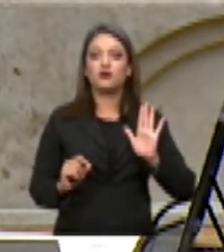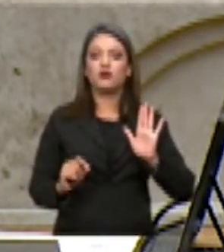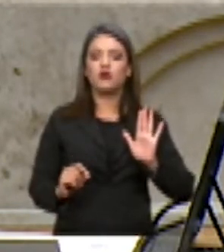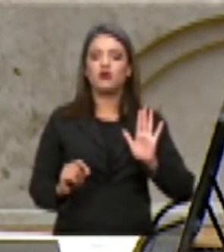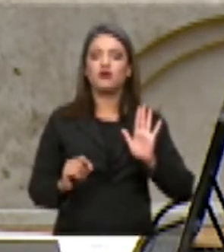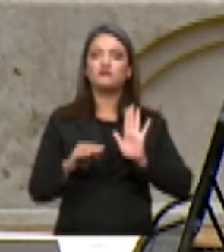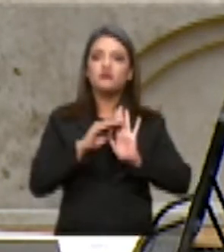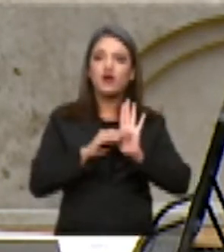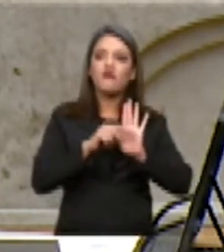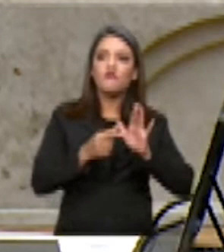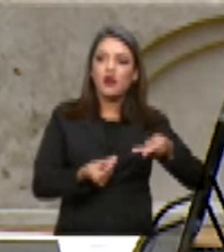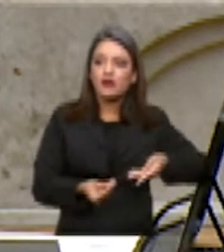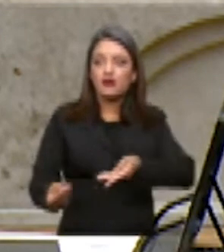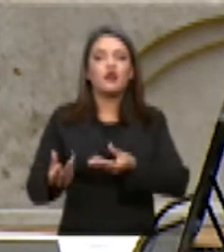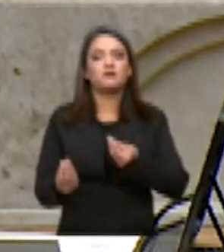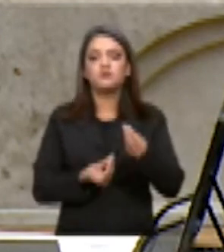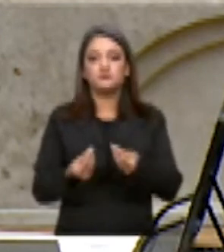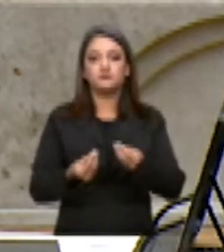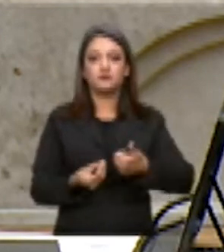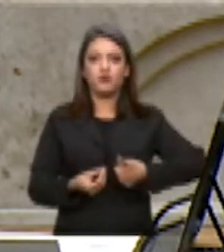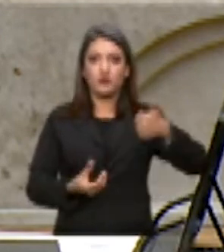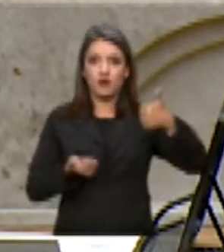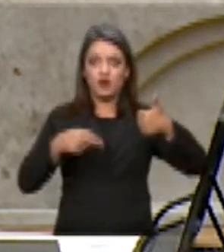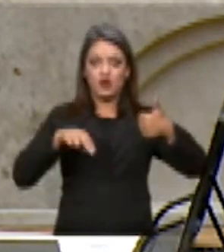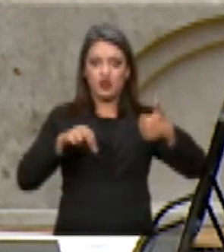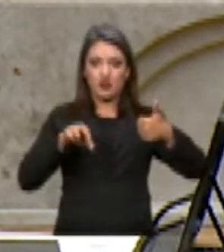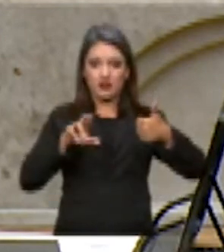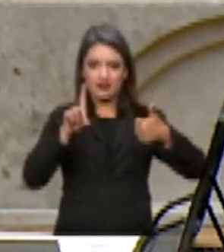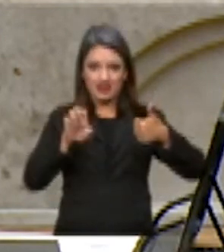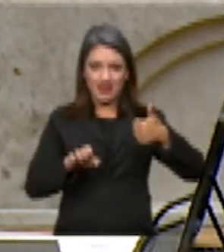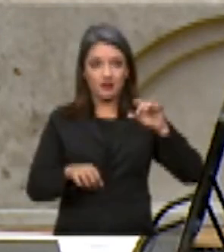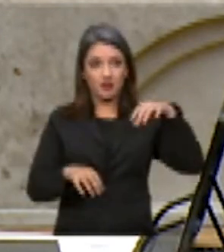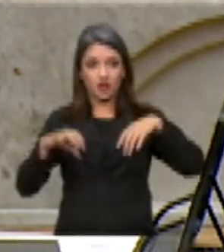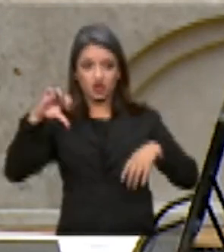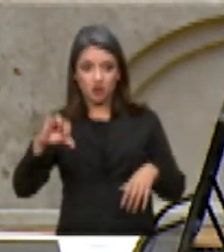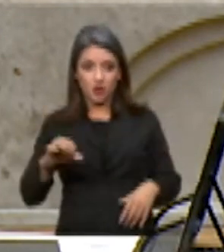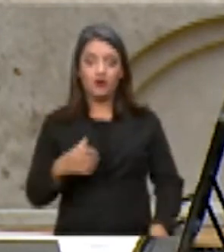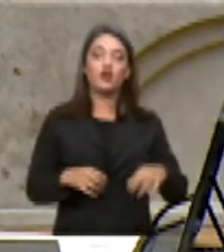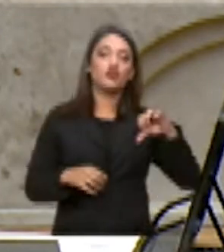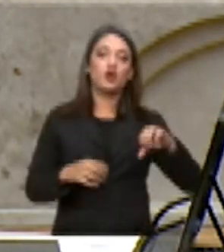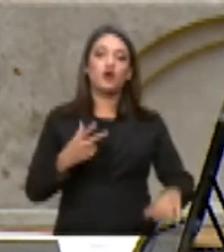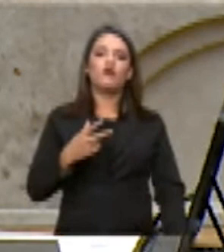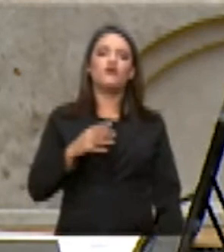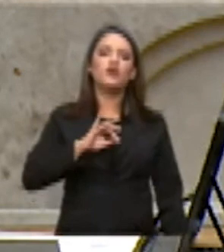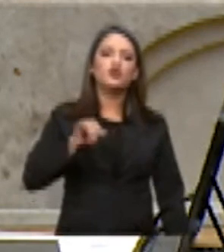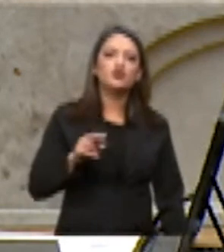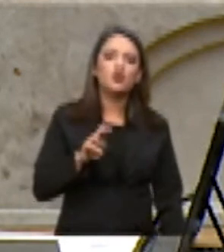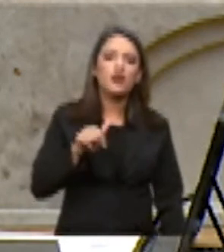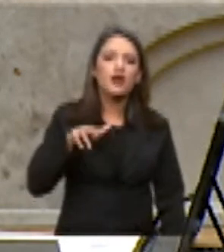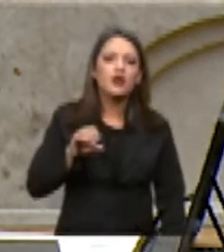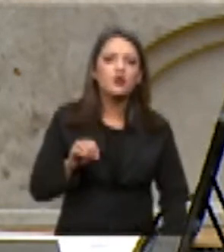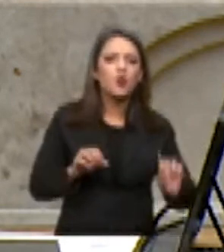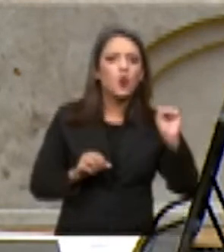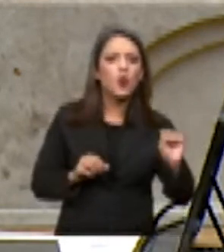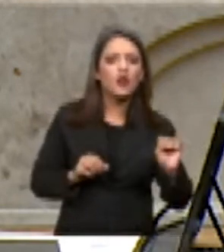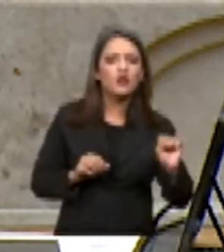composta para ser encaminhada da seguinte forma: André Ramos Tavares, 9 votos. Fabrício Juliano, 8 votos.